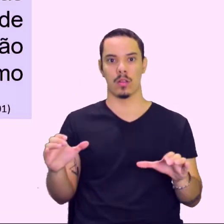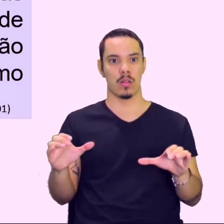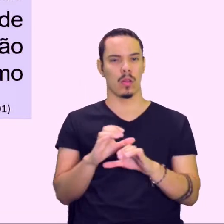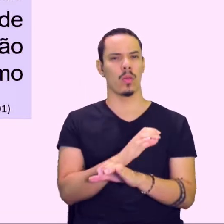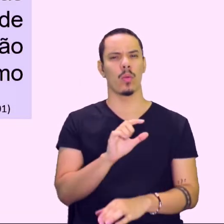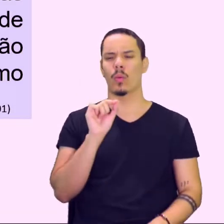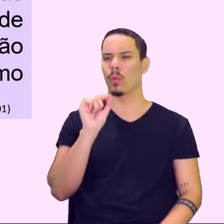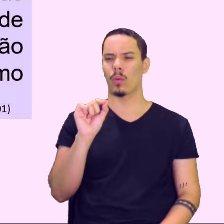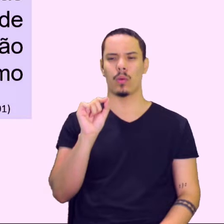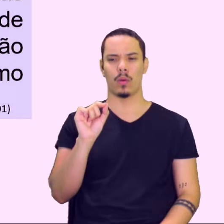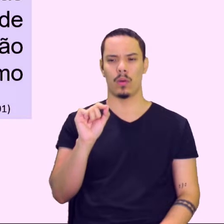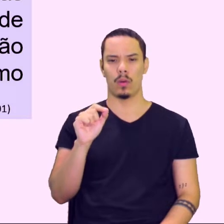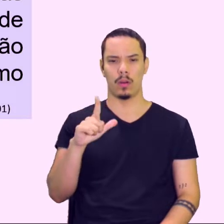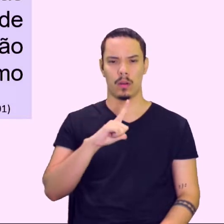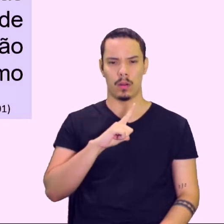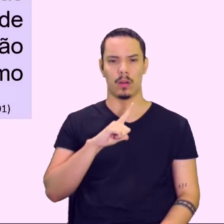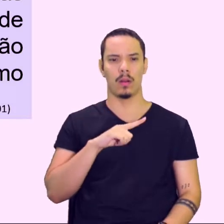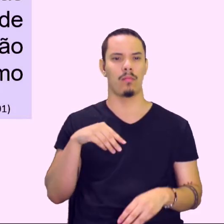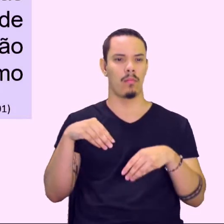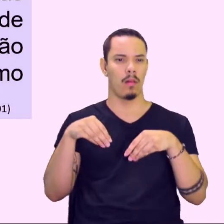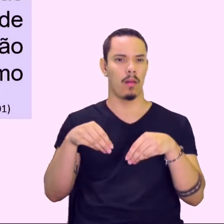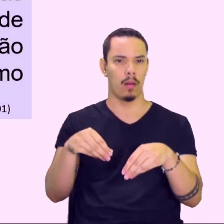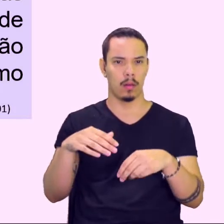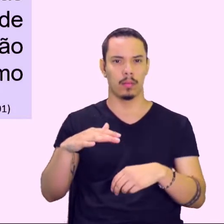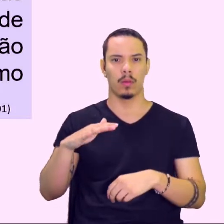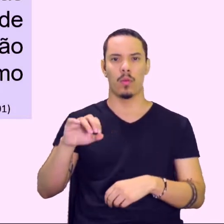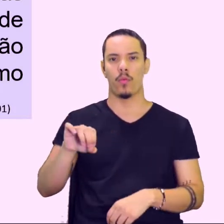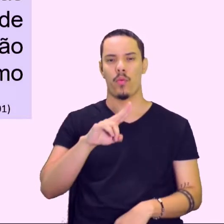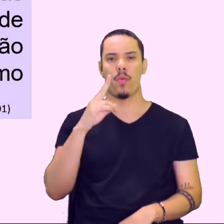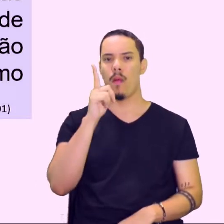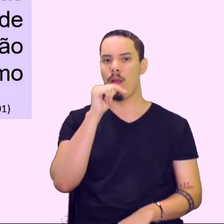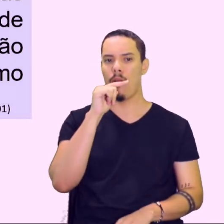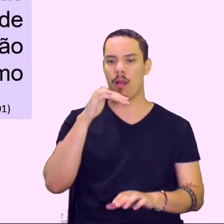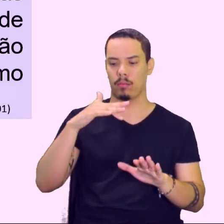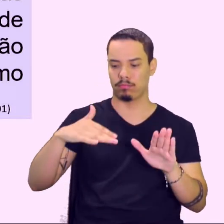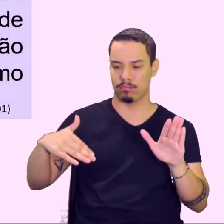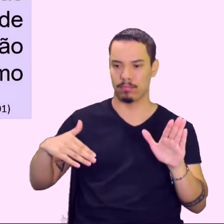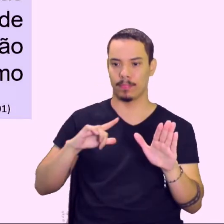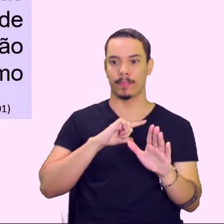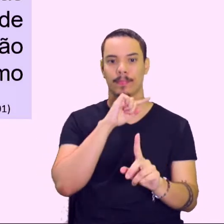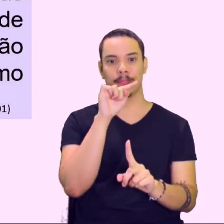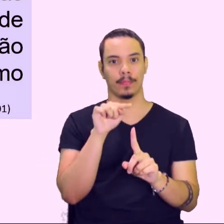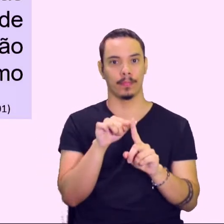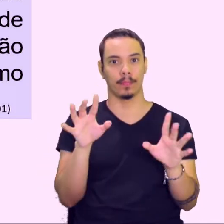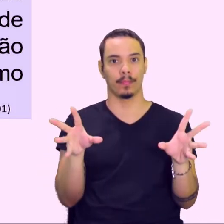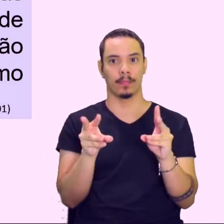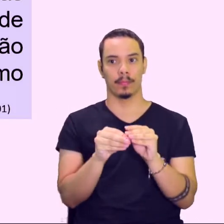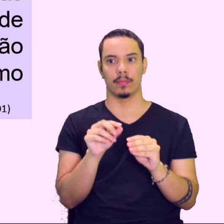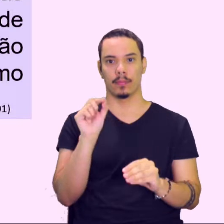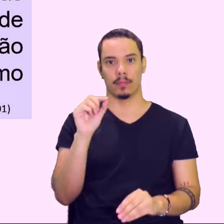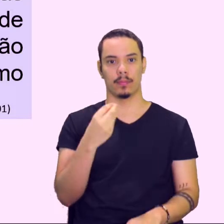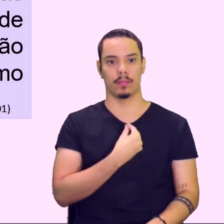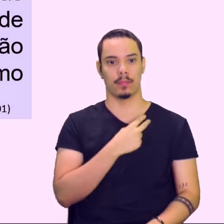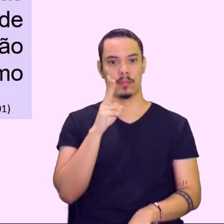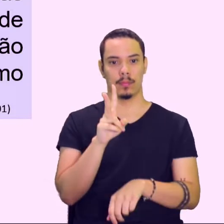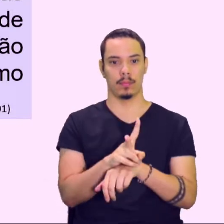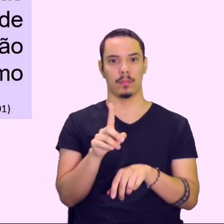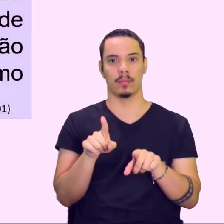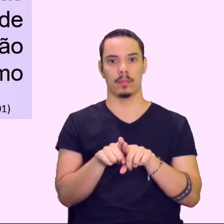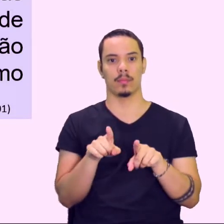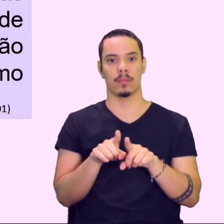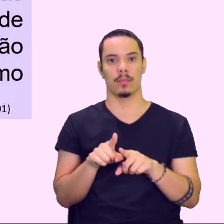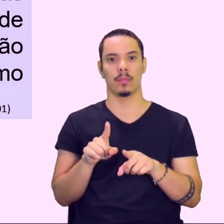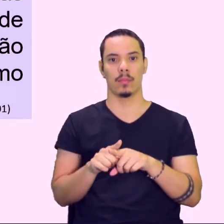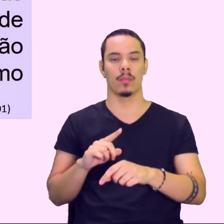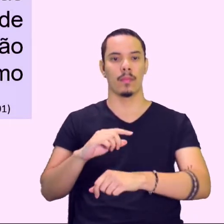parques? São espaços terrestres ou aquáticos que têm como objetivo básico a preservação de ecossistemas